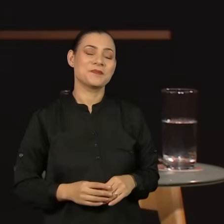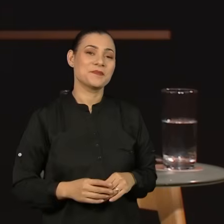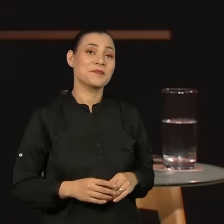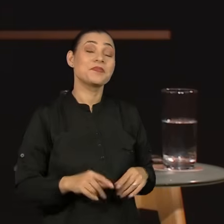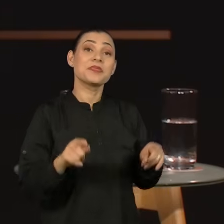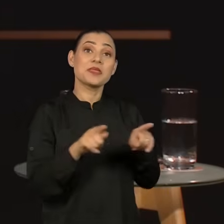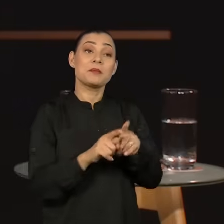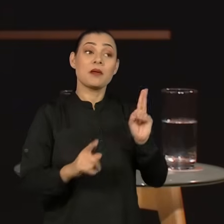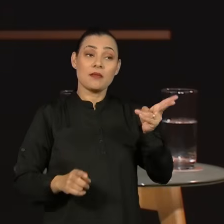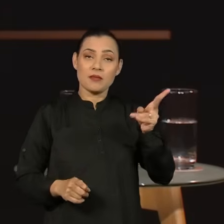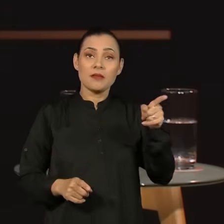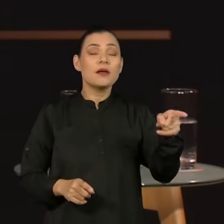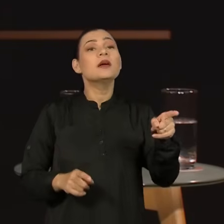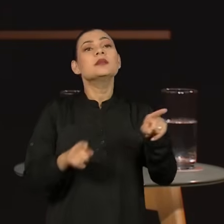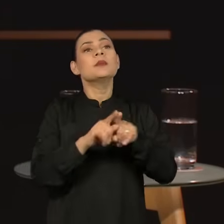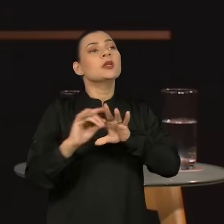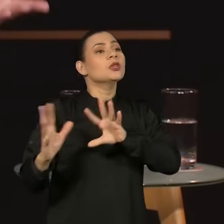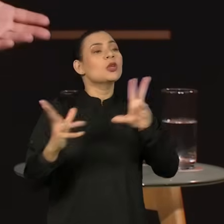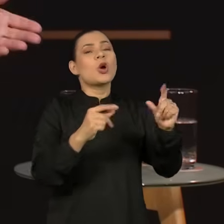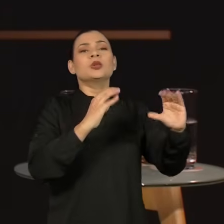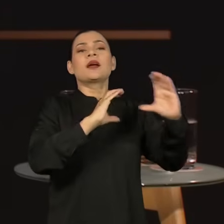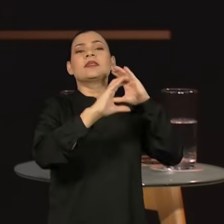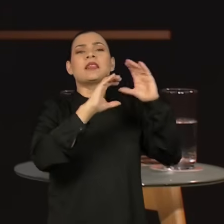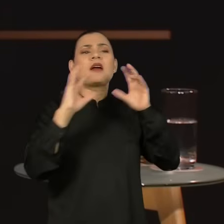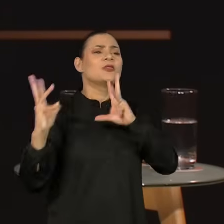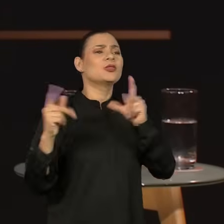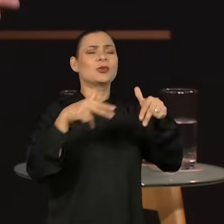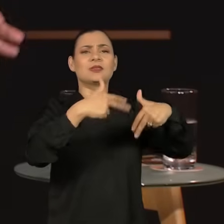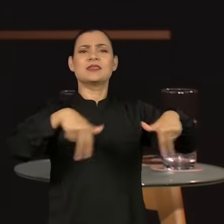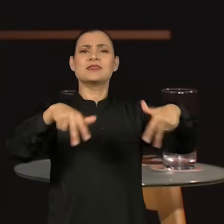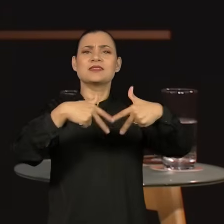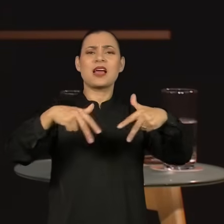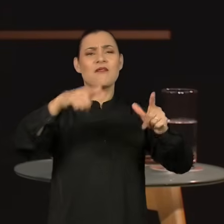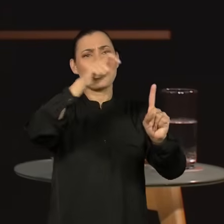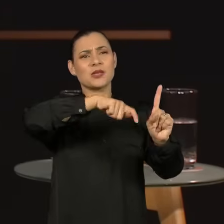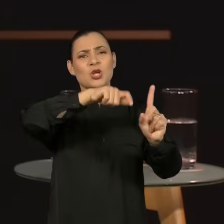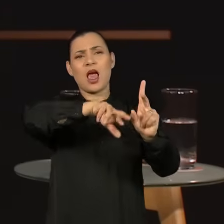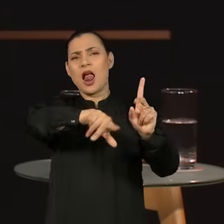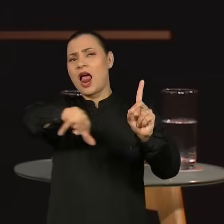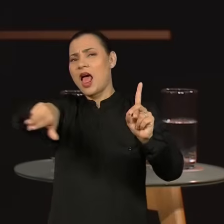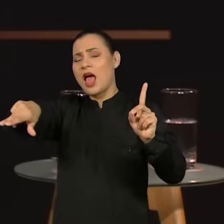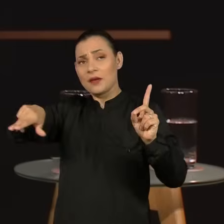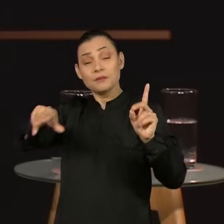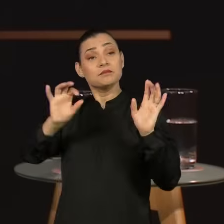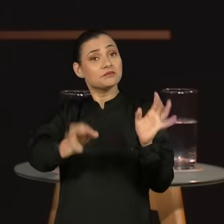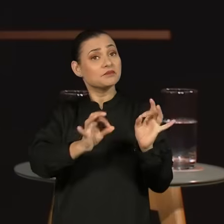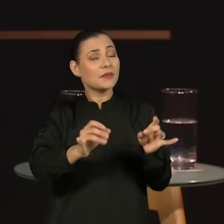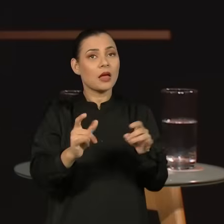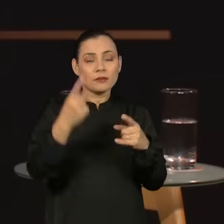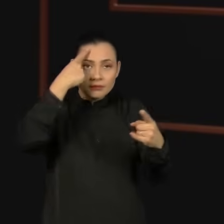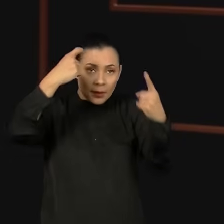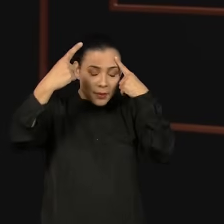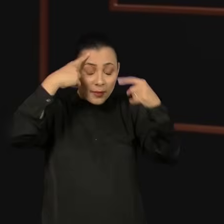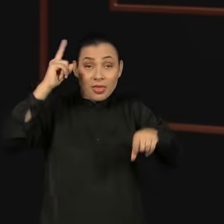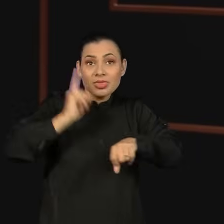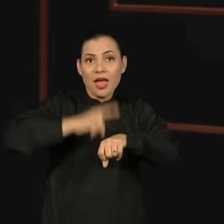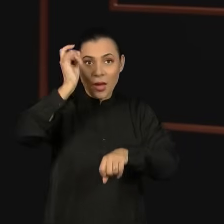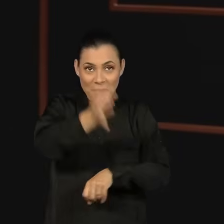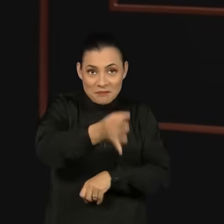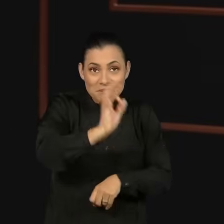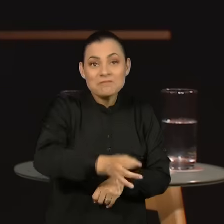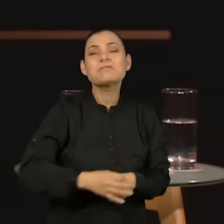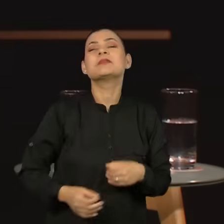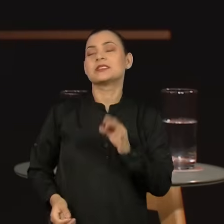Minoga, todos os integrantes cantavam, dançavam, interpretavam vários personagens. Sim. Muito improviso, né? Muito Sim.